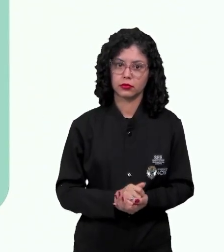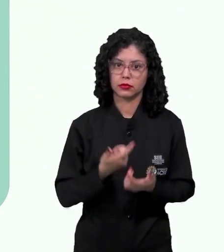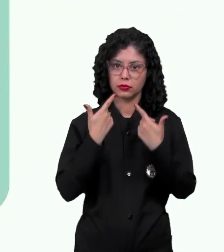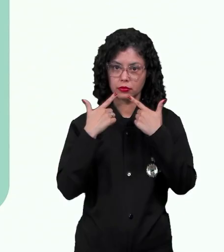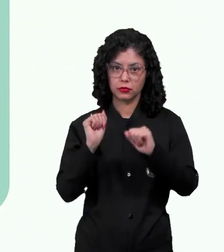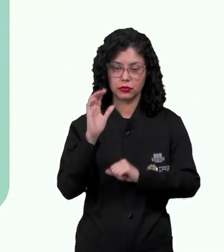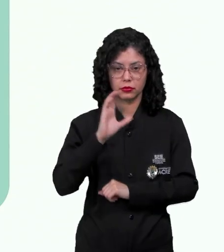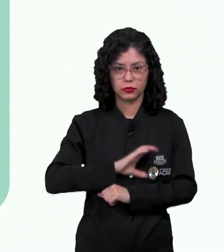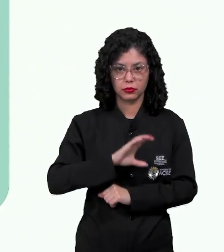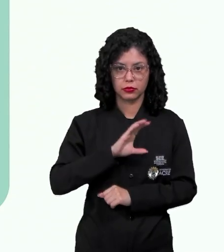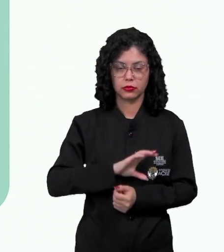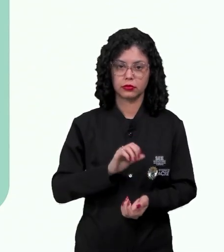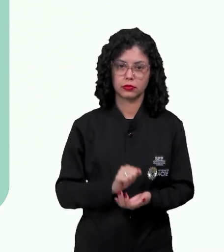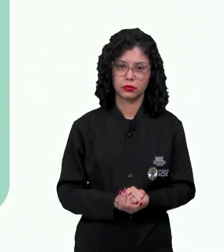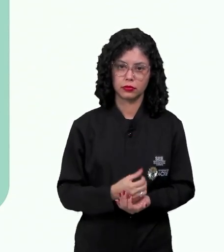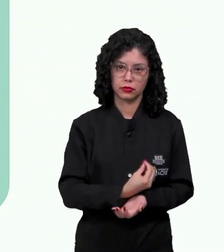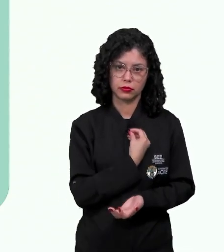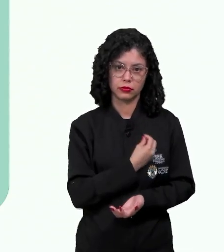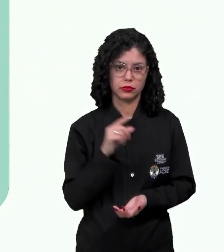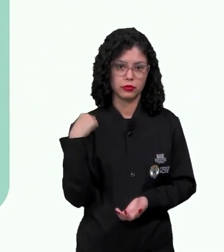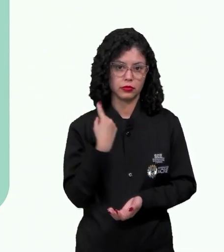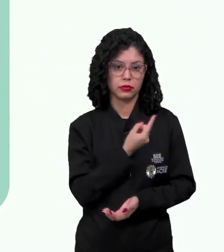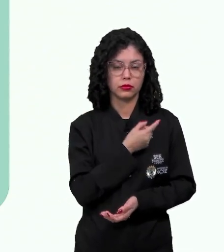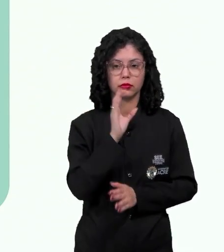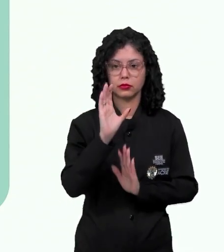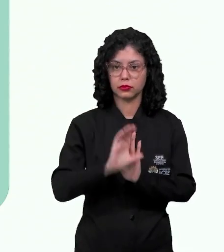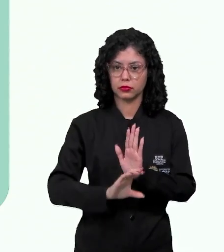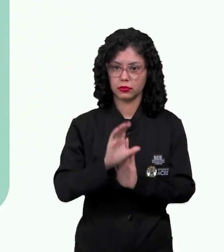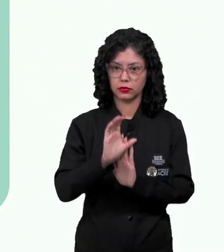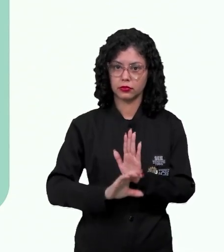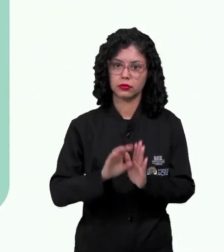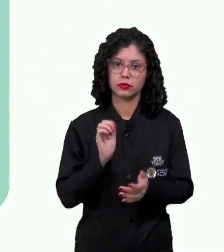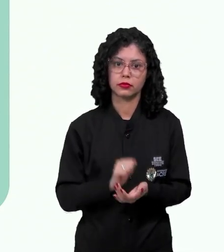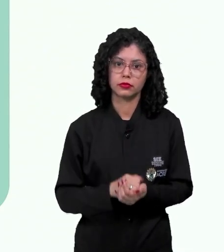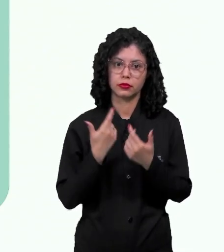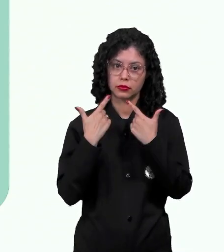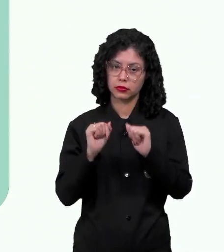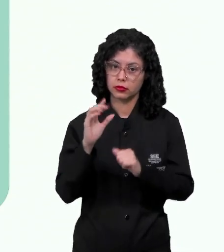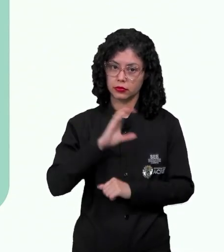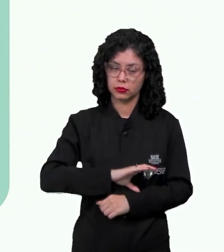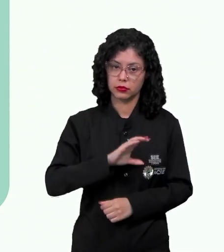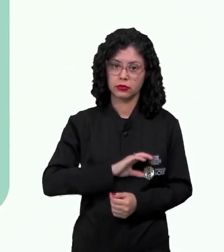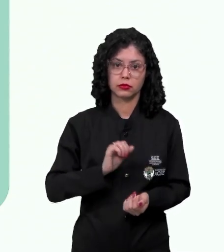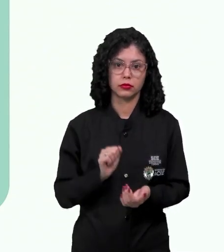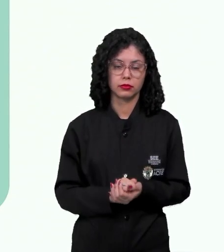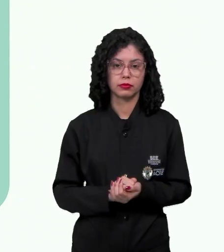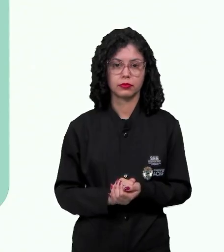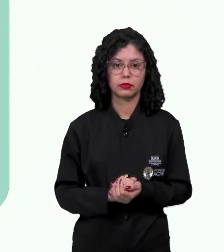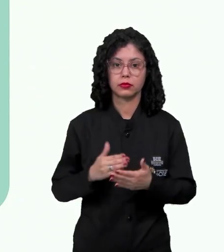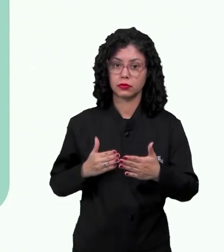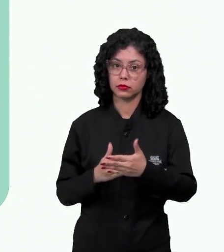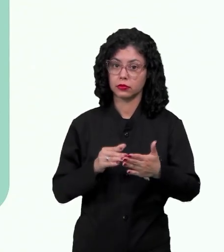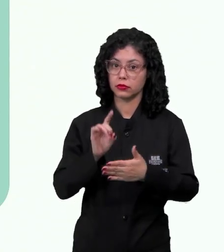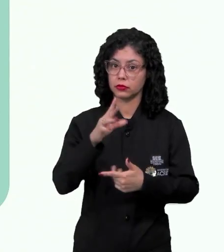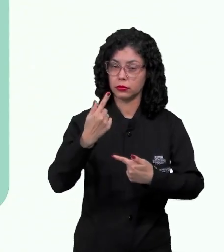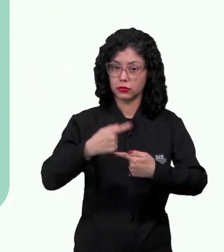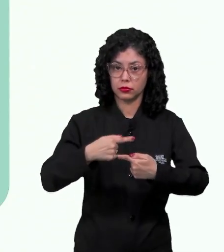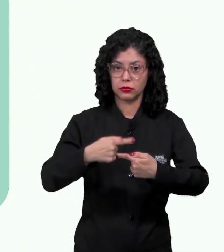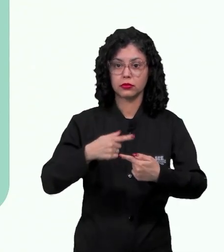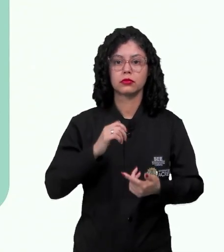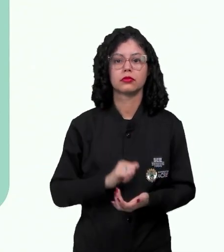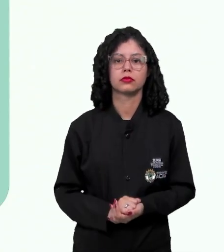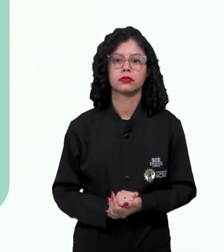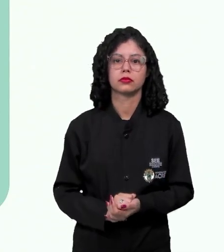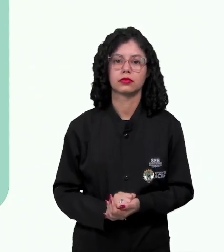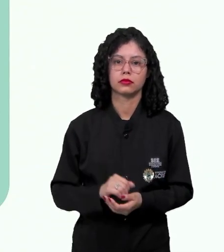língua portuguesa? Como isso é presente no nosso conteúdo? A língua portuguesa, pessoal, ela não vai se limitar somente à